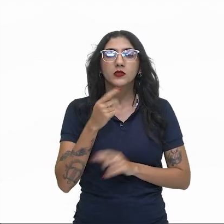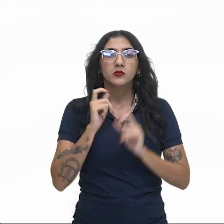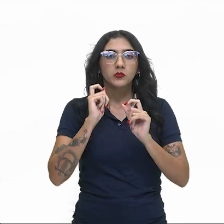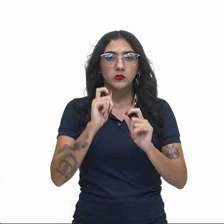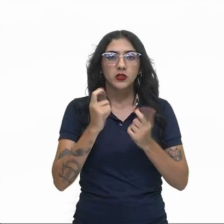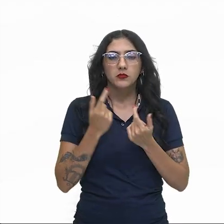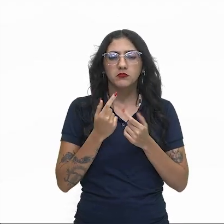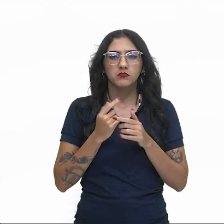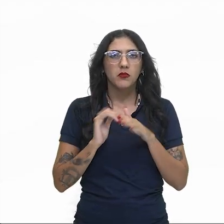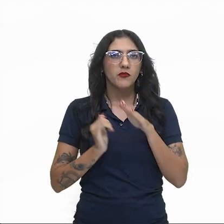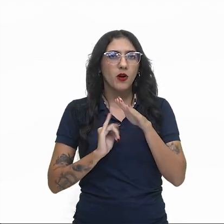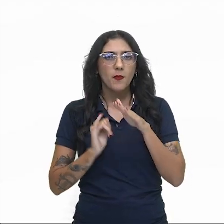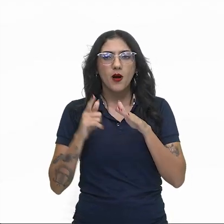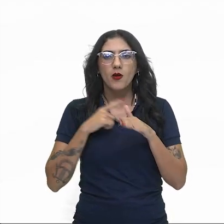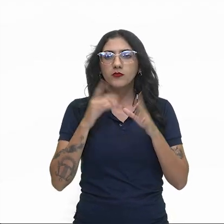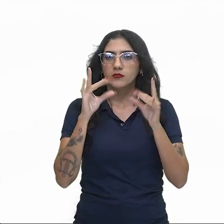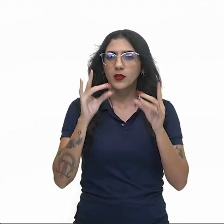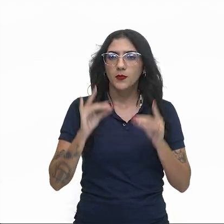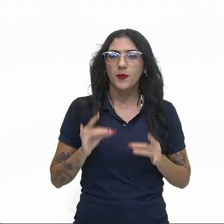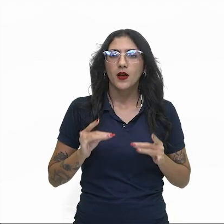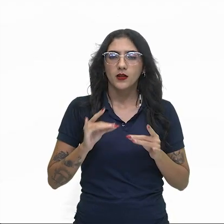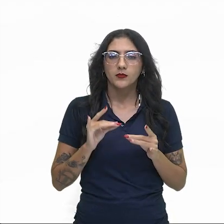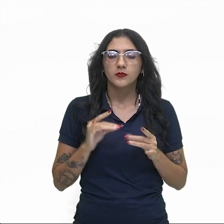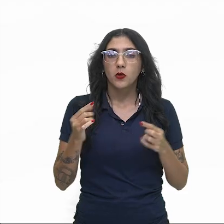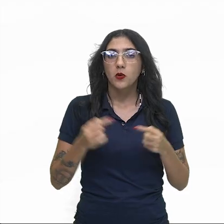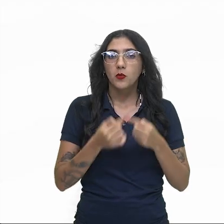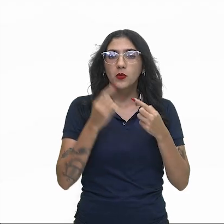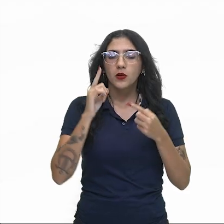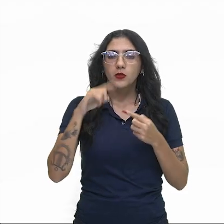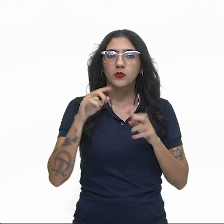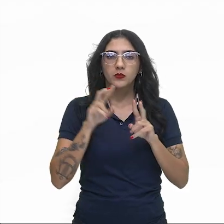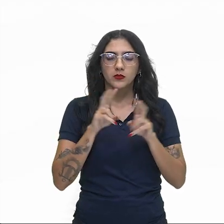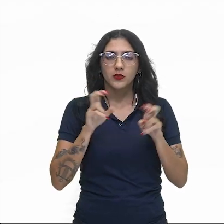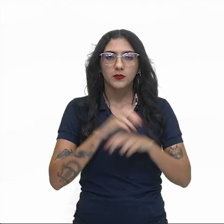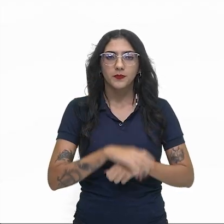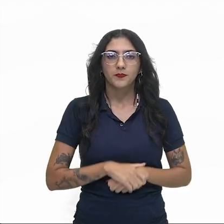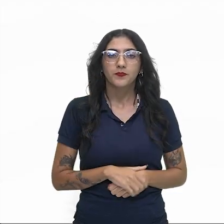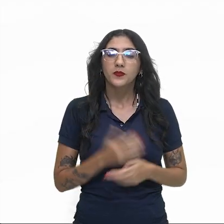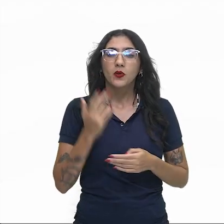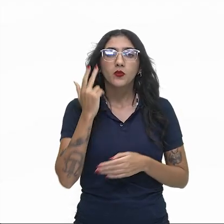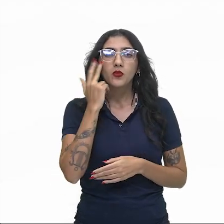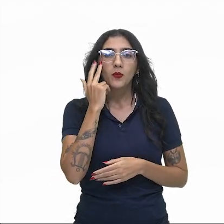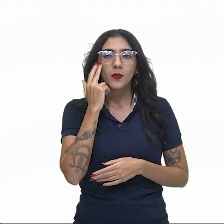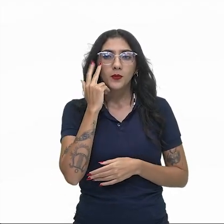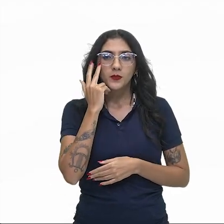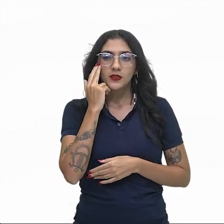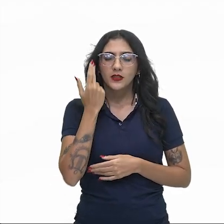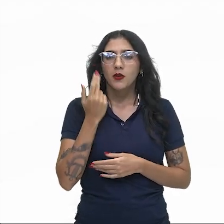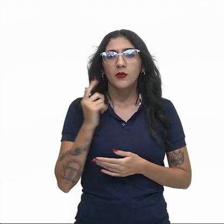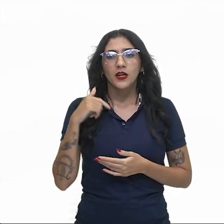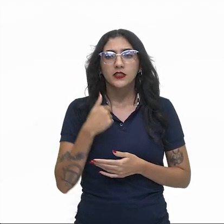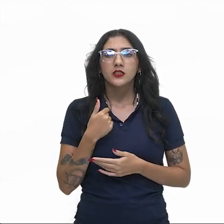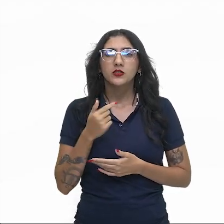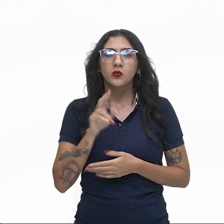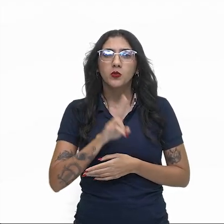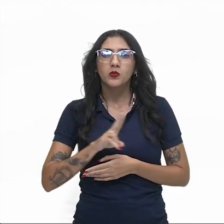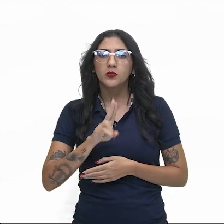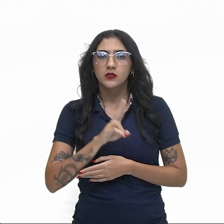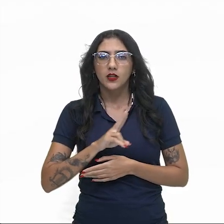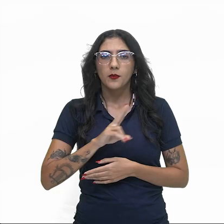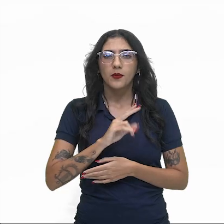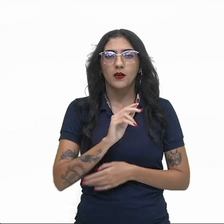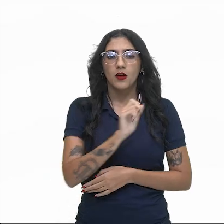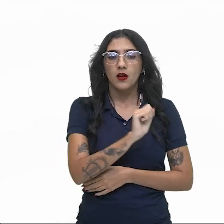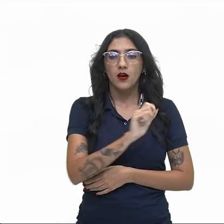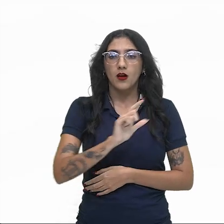bem formal, com um vocabulário jurídico. Normalmente, nós falaríamos all humans, mas aí ele acrescenta all